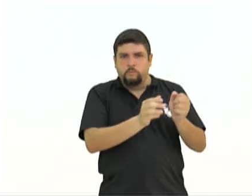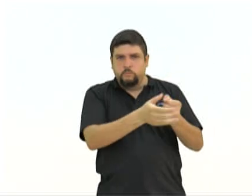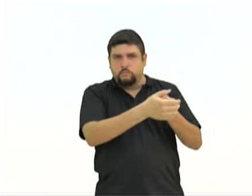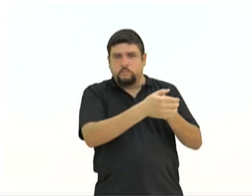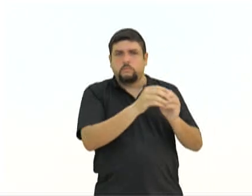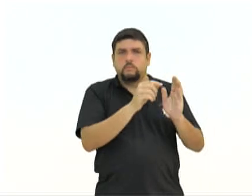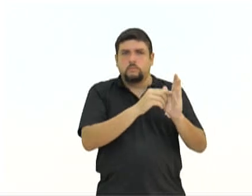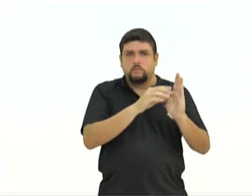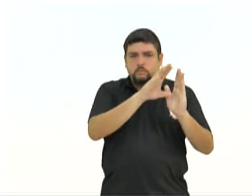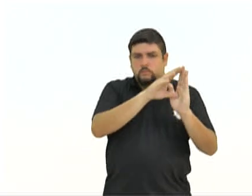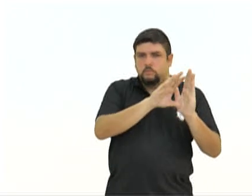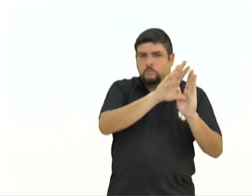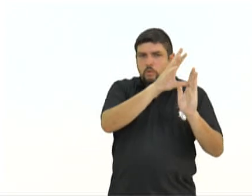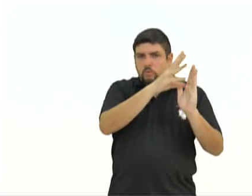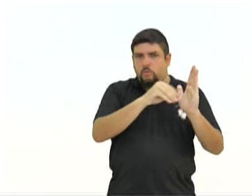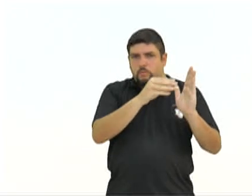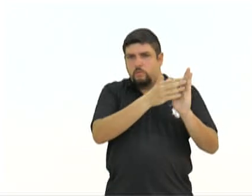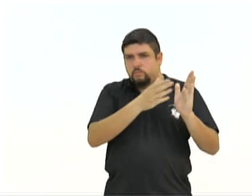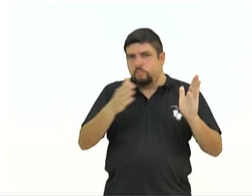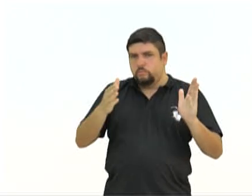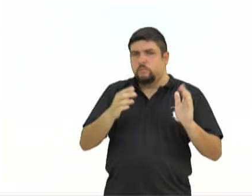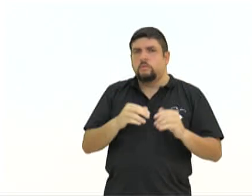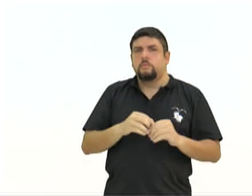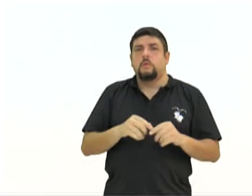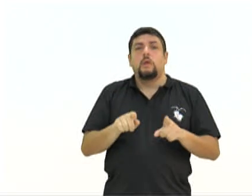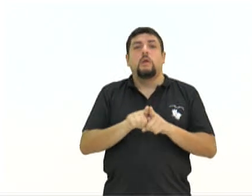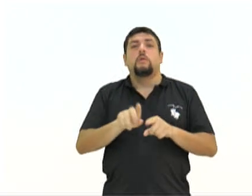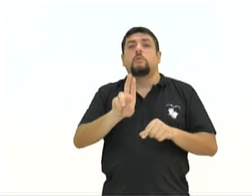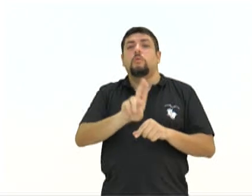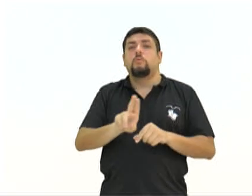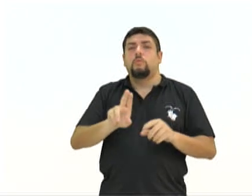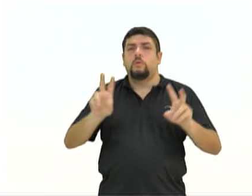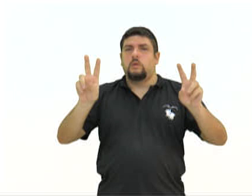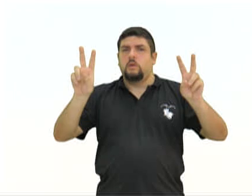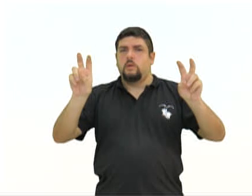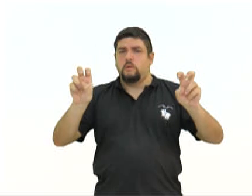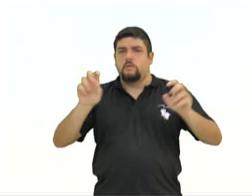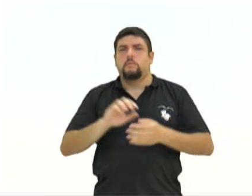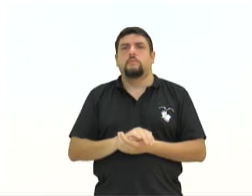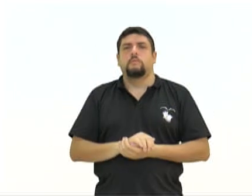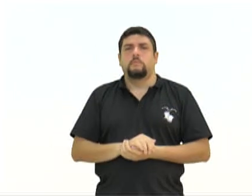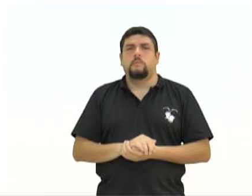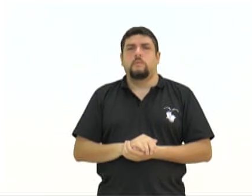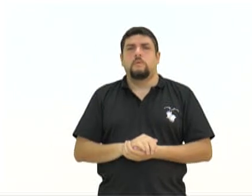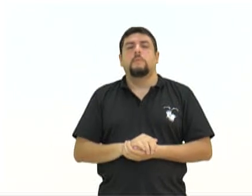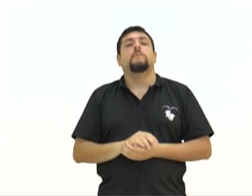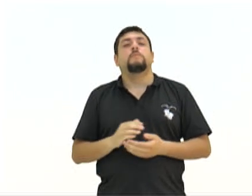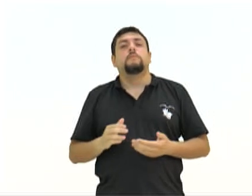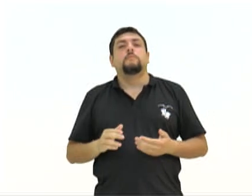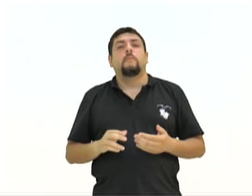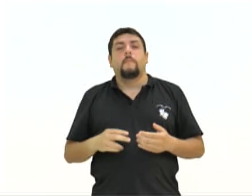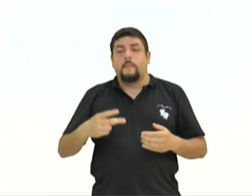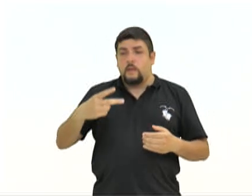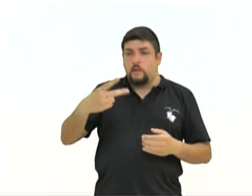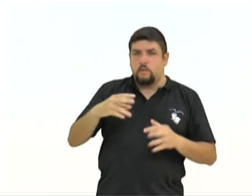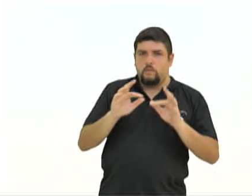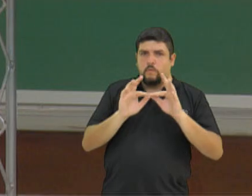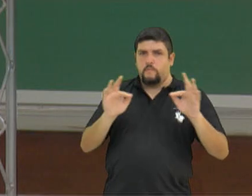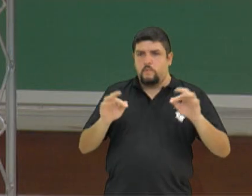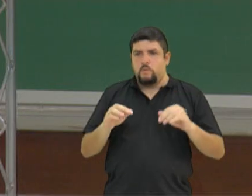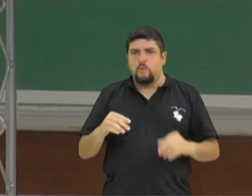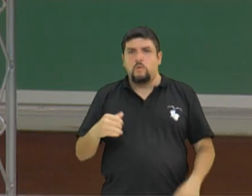foi retirada, nós temos também o uso das aspas, né? Então, ali na segunda frase, quando começa ali os